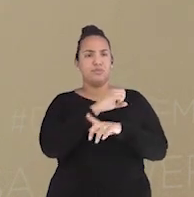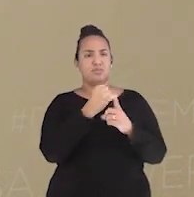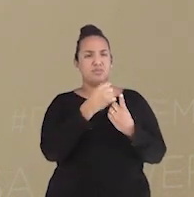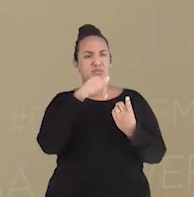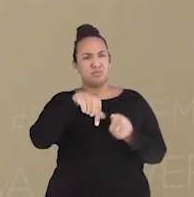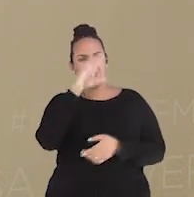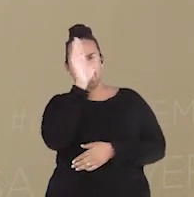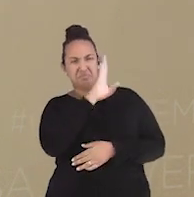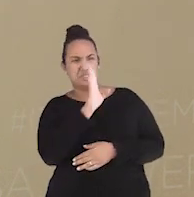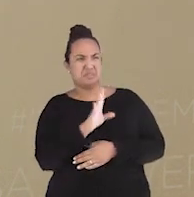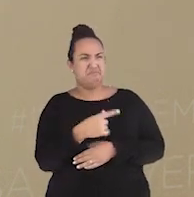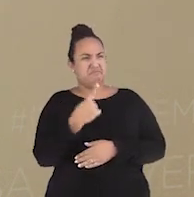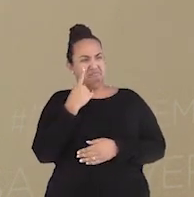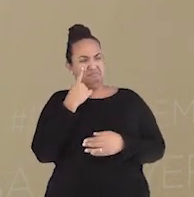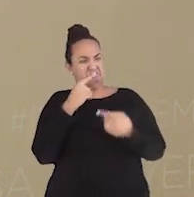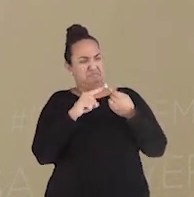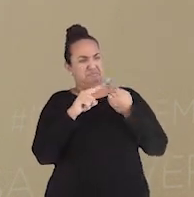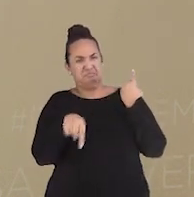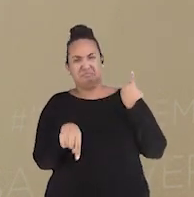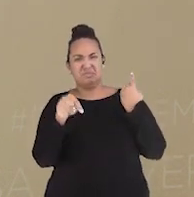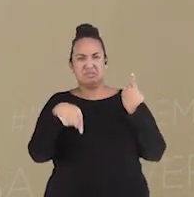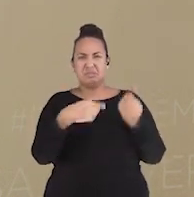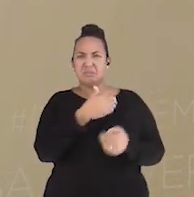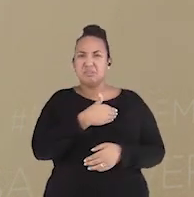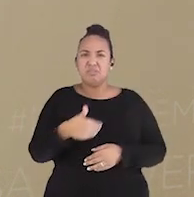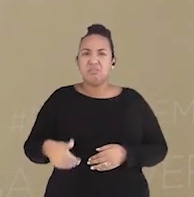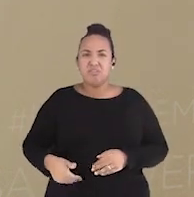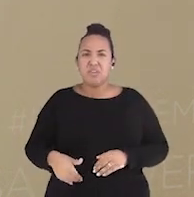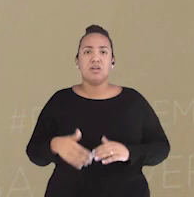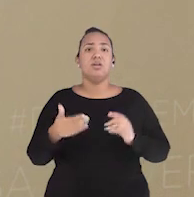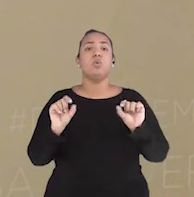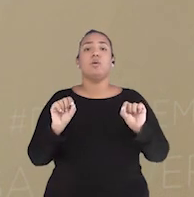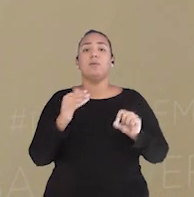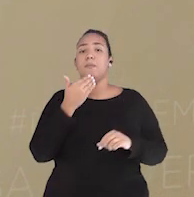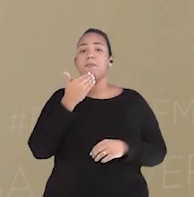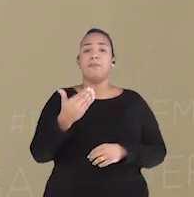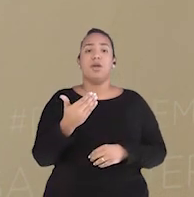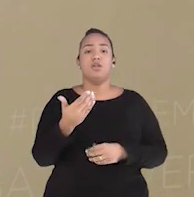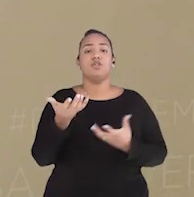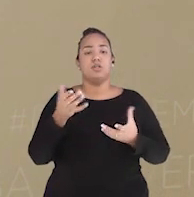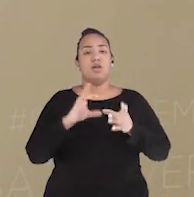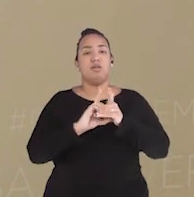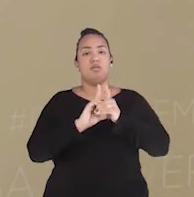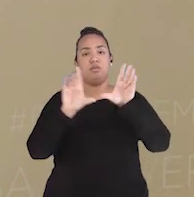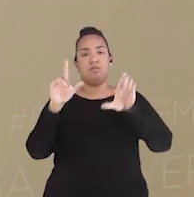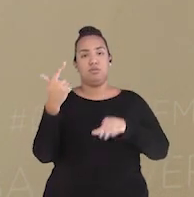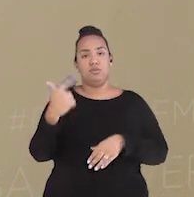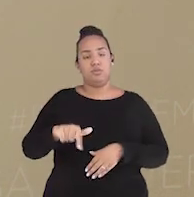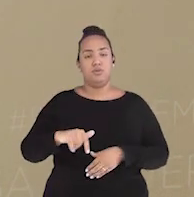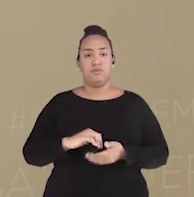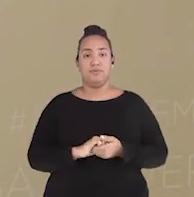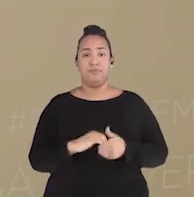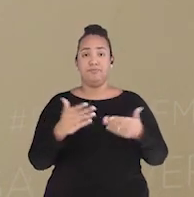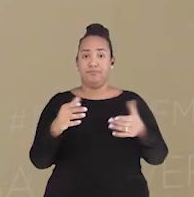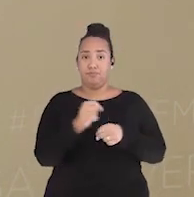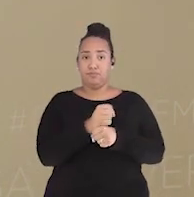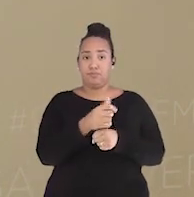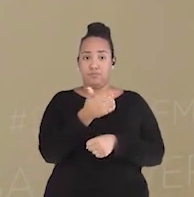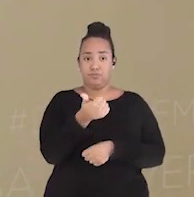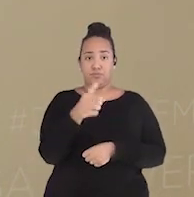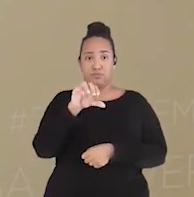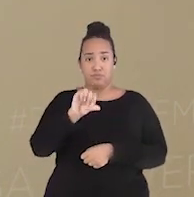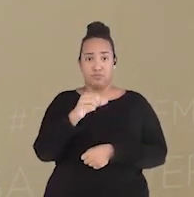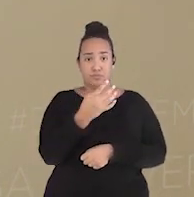questionar essa incoerência de governo e a exigir a redemocratização. Em 1945,